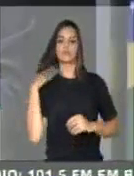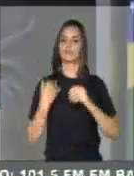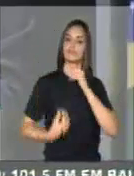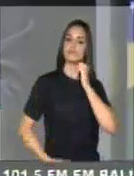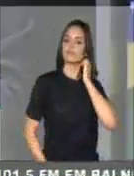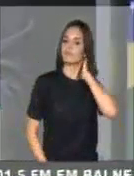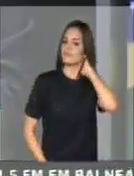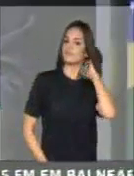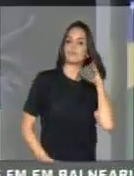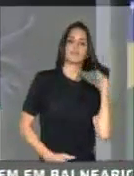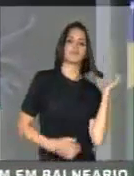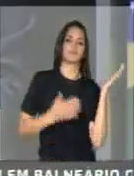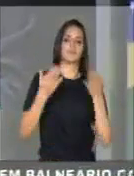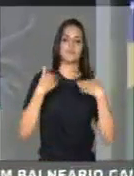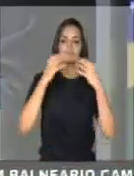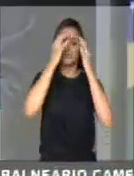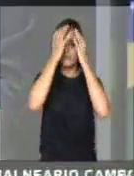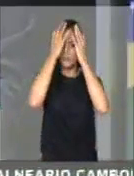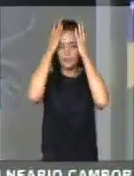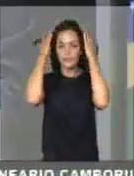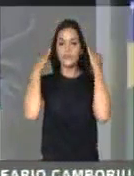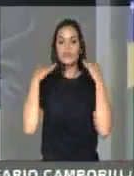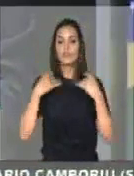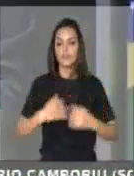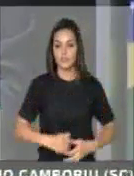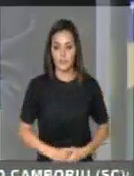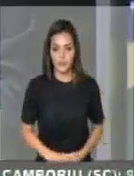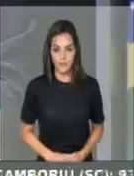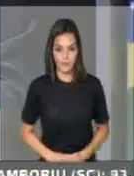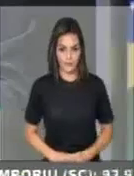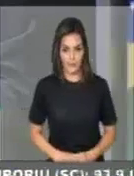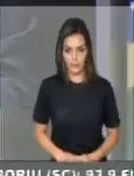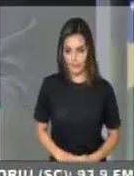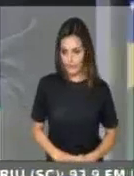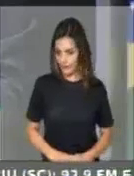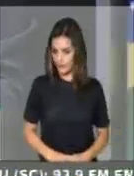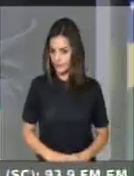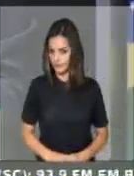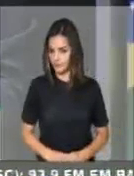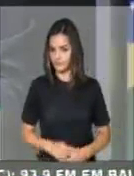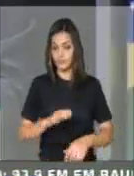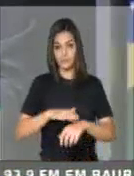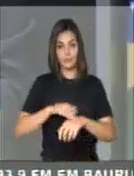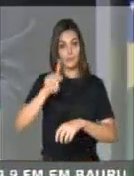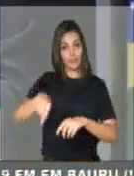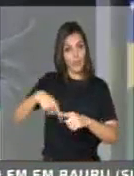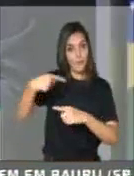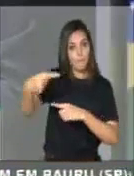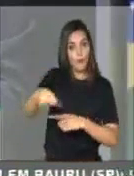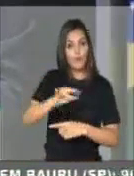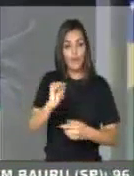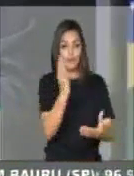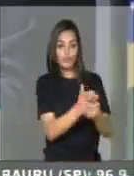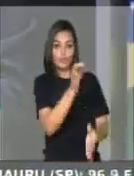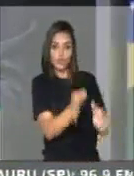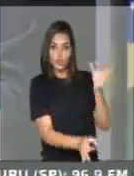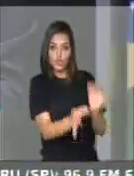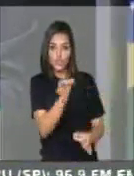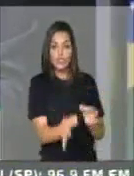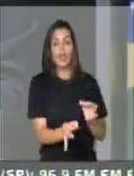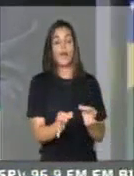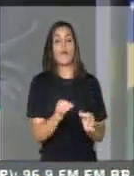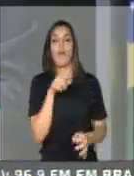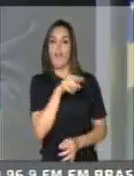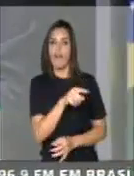Da edição desse ato de internalização, que já pressupõe considerável movimentação procedimental, é que decorre a propositura da ação